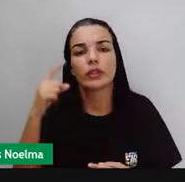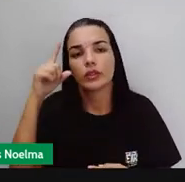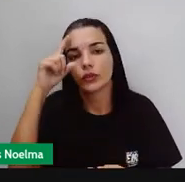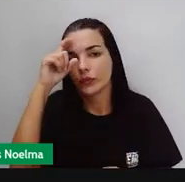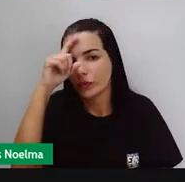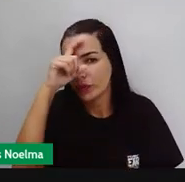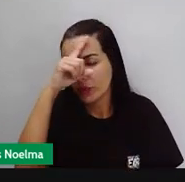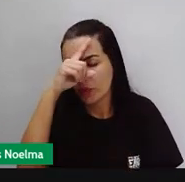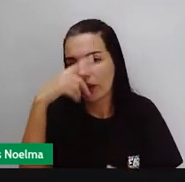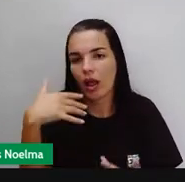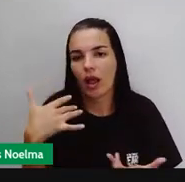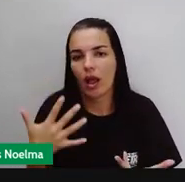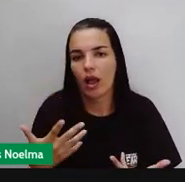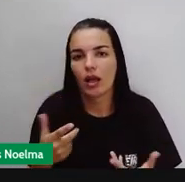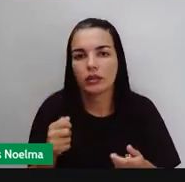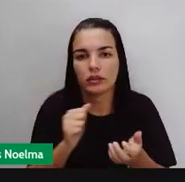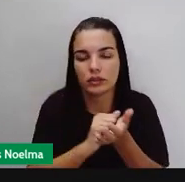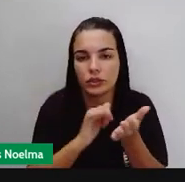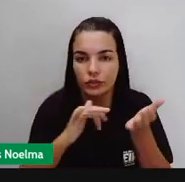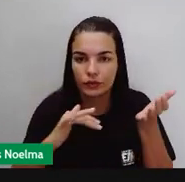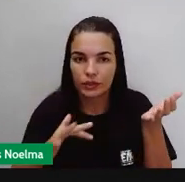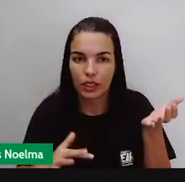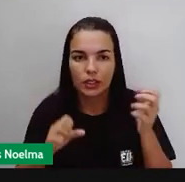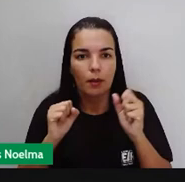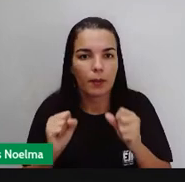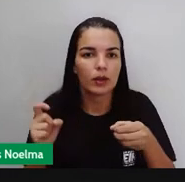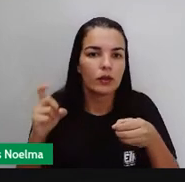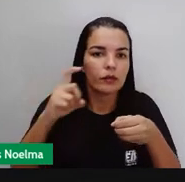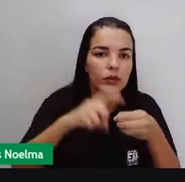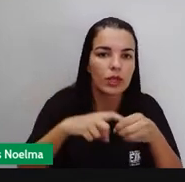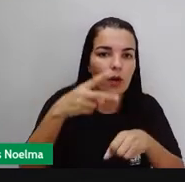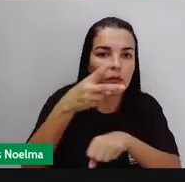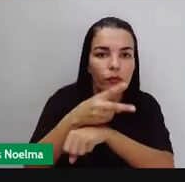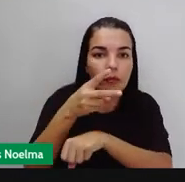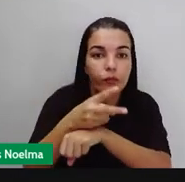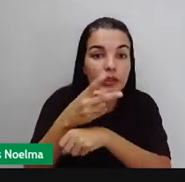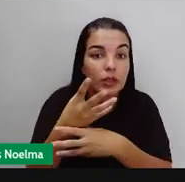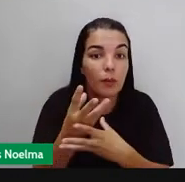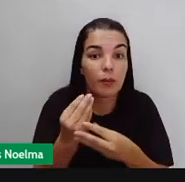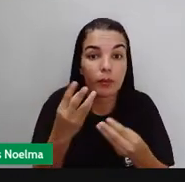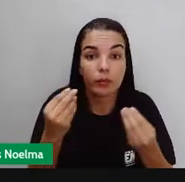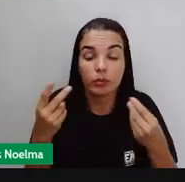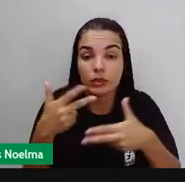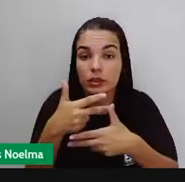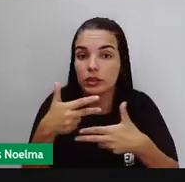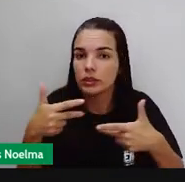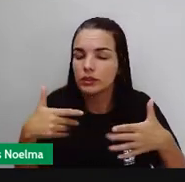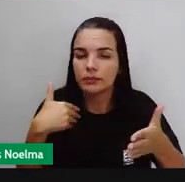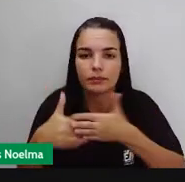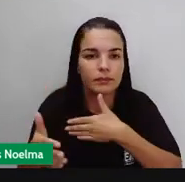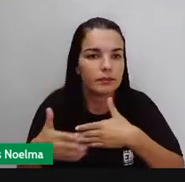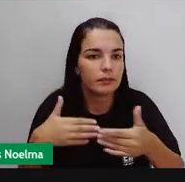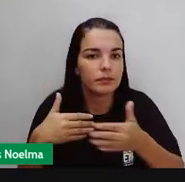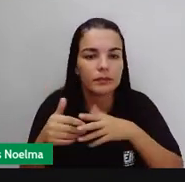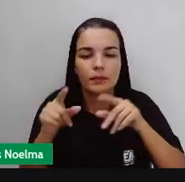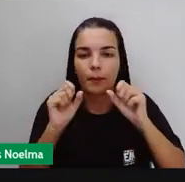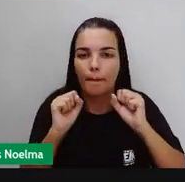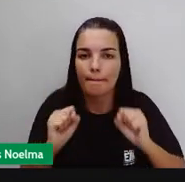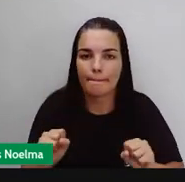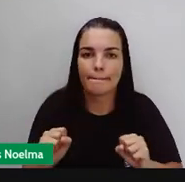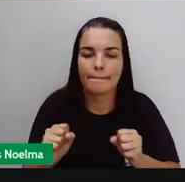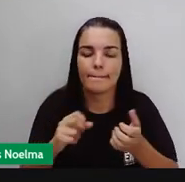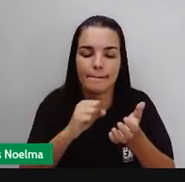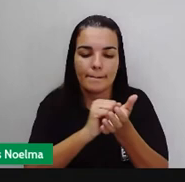em fazer essa atividade, podem voltar esse vídeo quantas vezes forem necessárias para que vocês